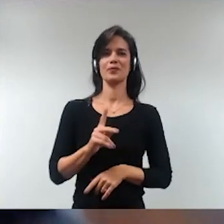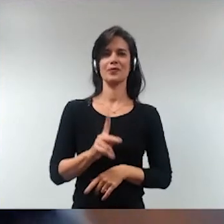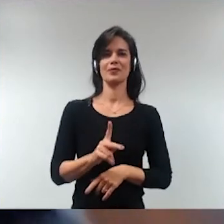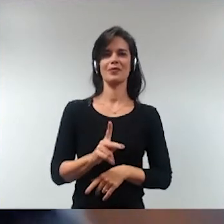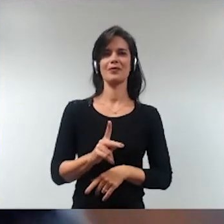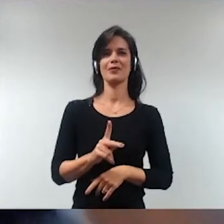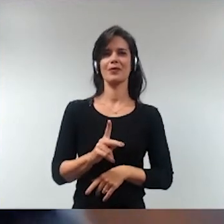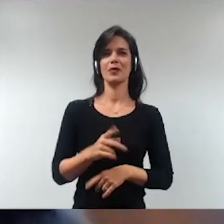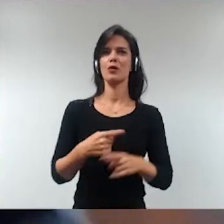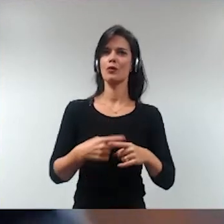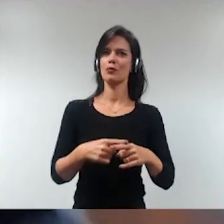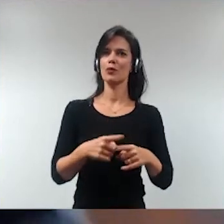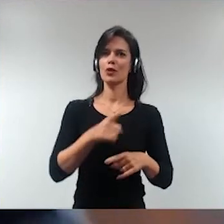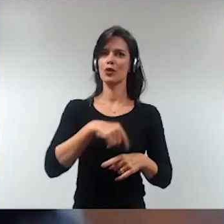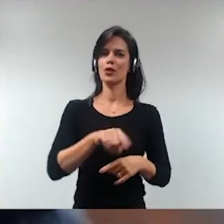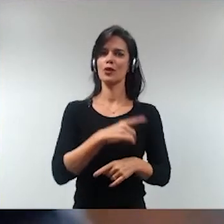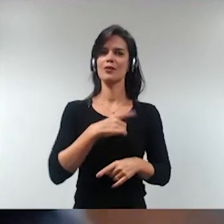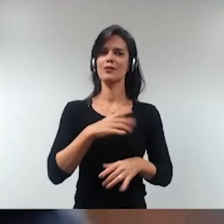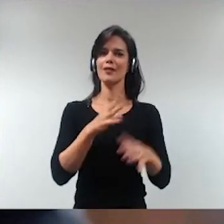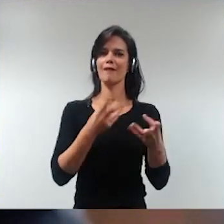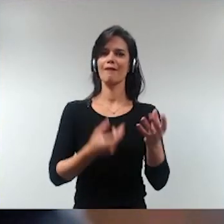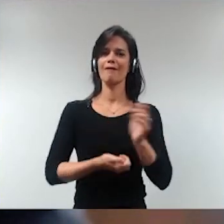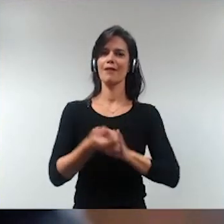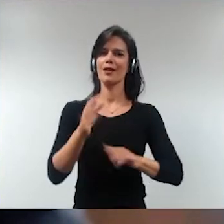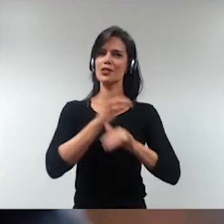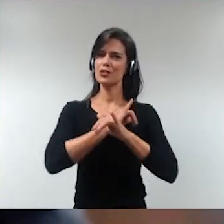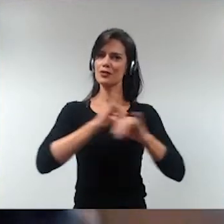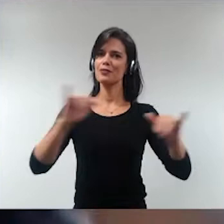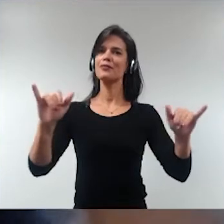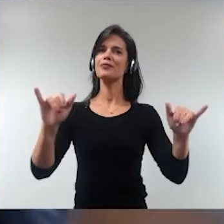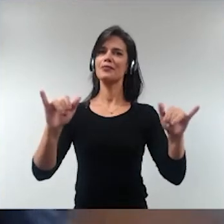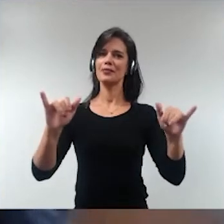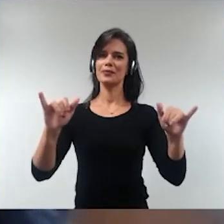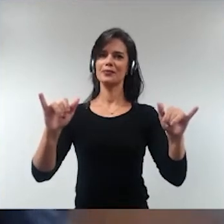curto eu digo pelo conhecimento que nós teremos aqui